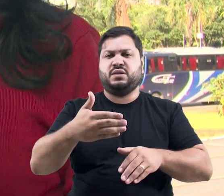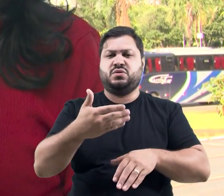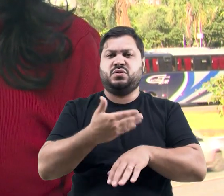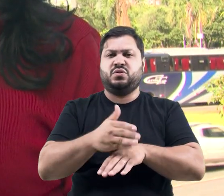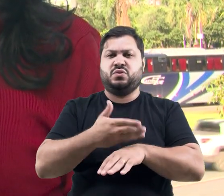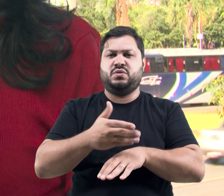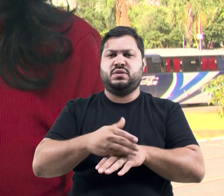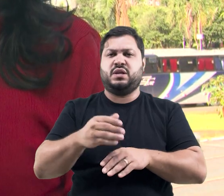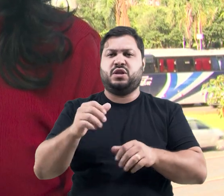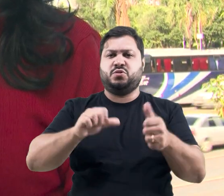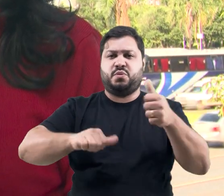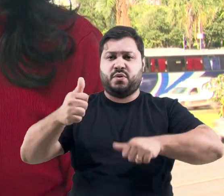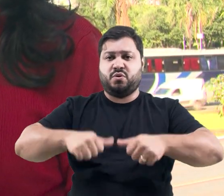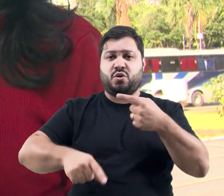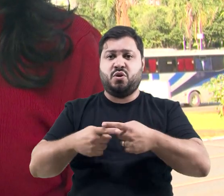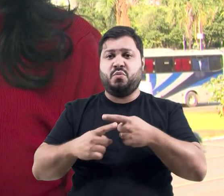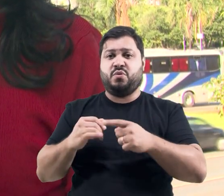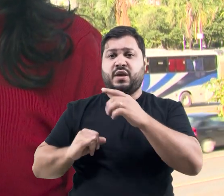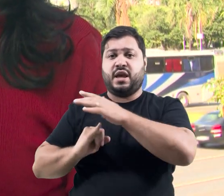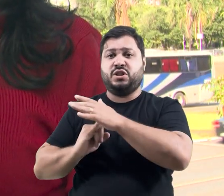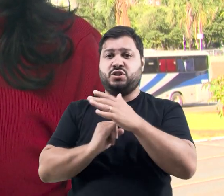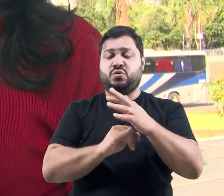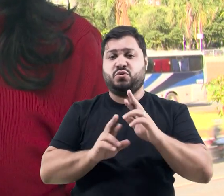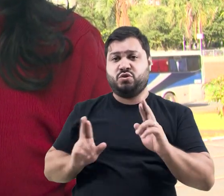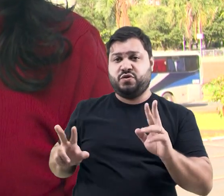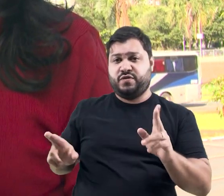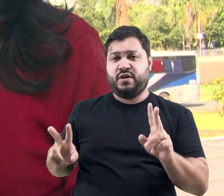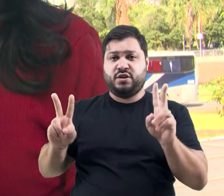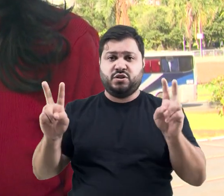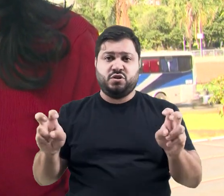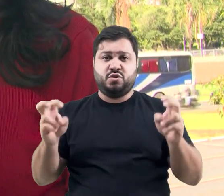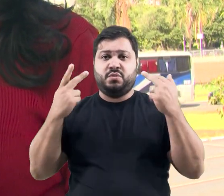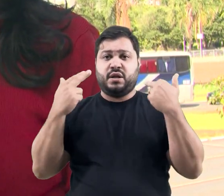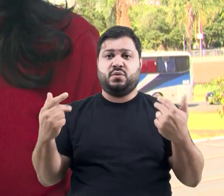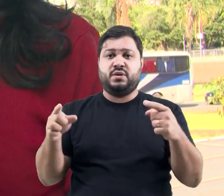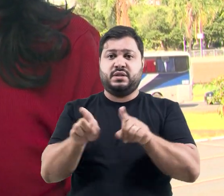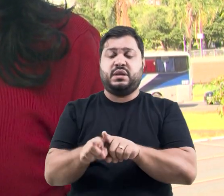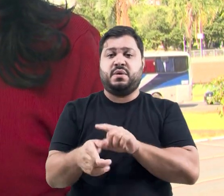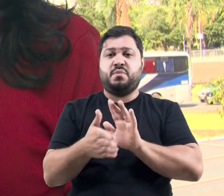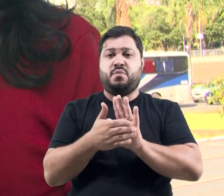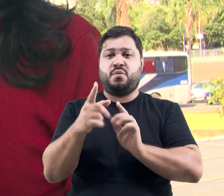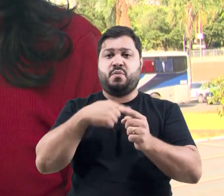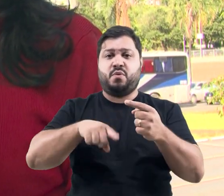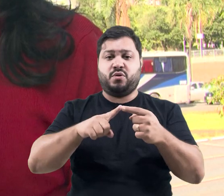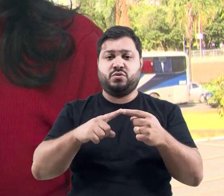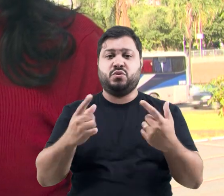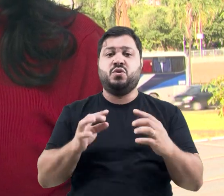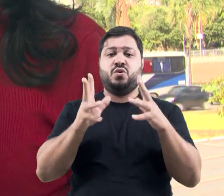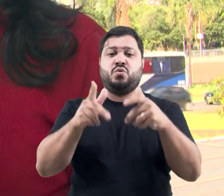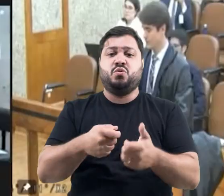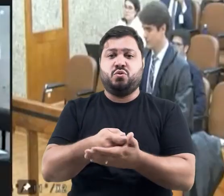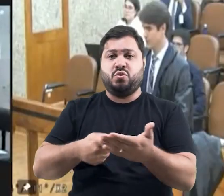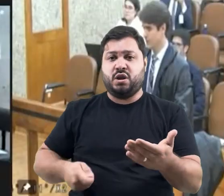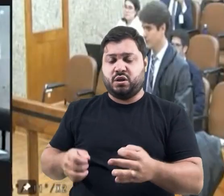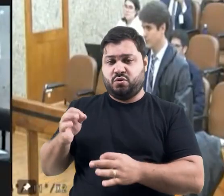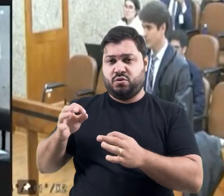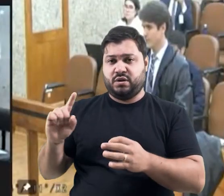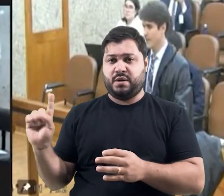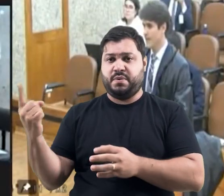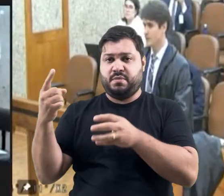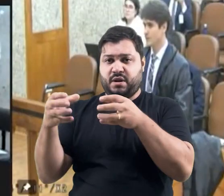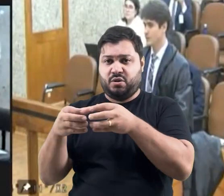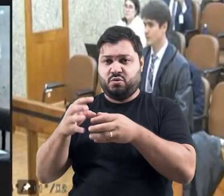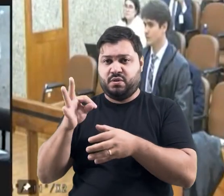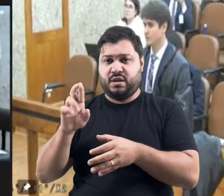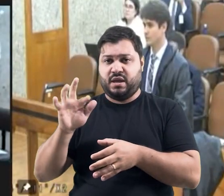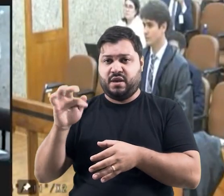alteração no prazo do estágio probatório por serem institutos diferentes em termos de natureza e de propósito. Contudo, o relator